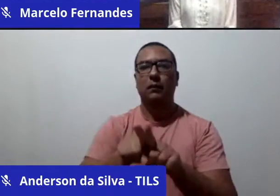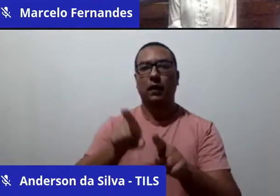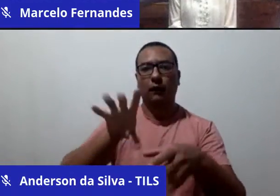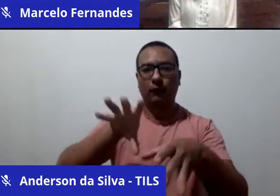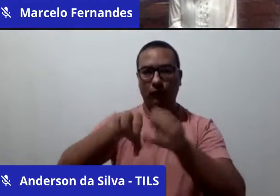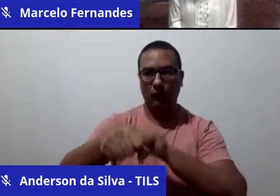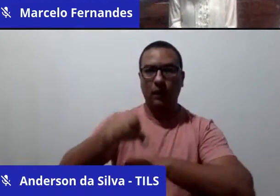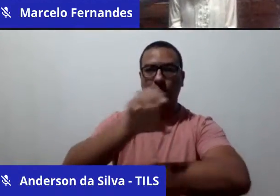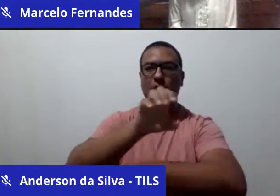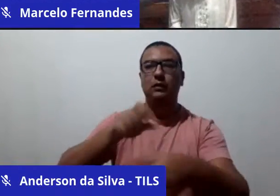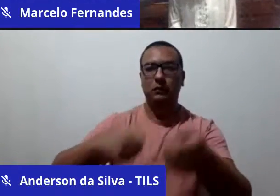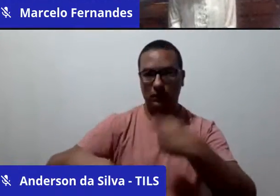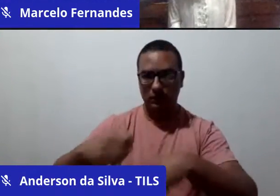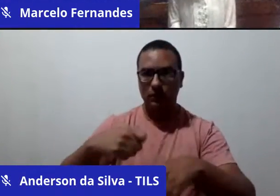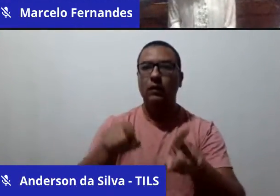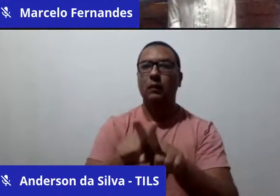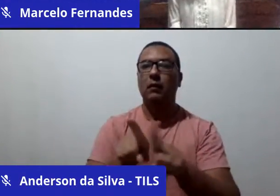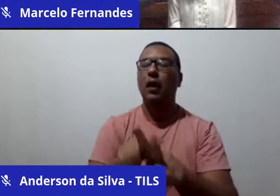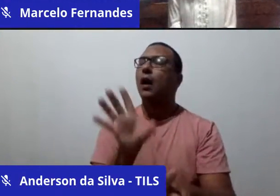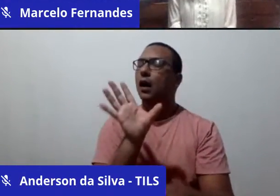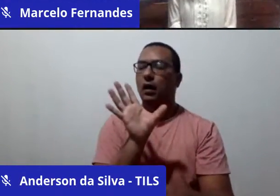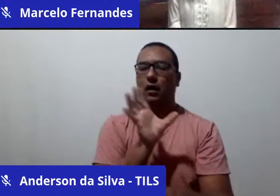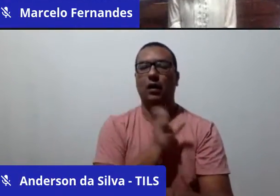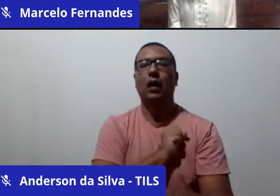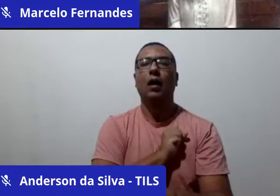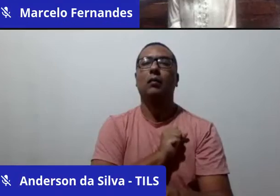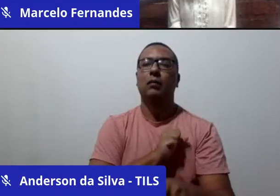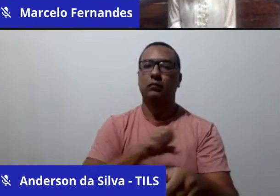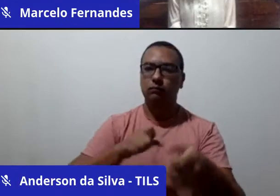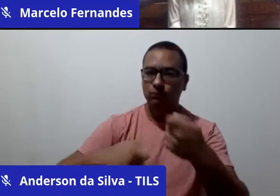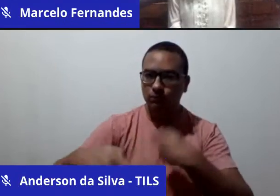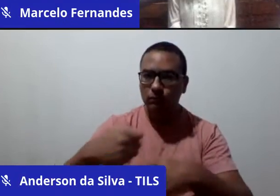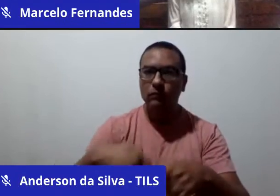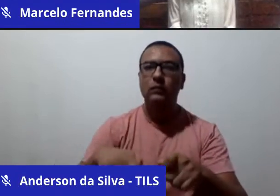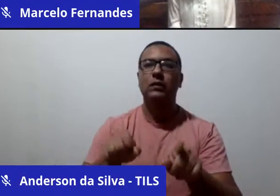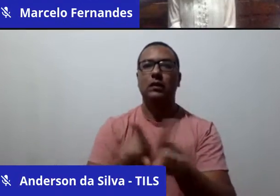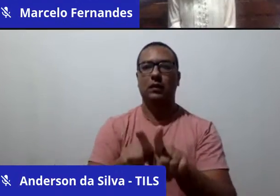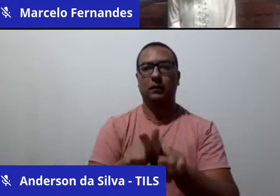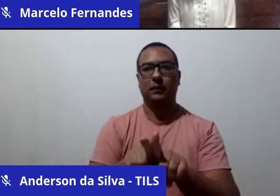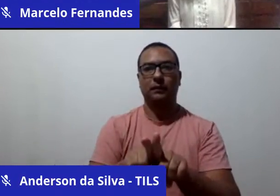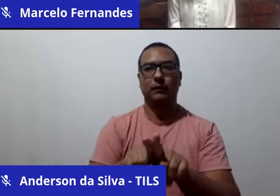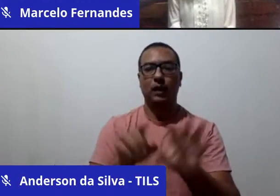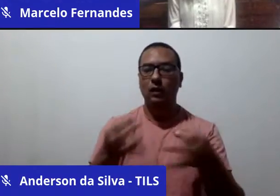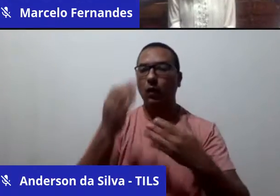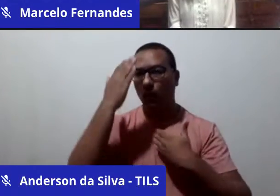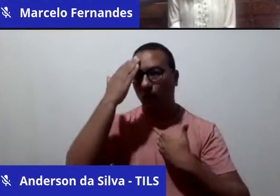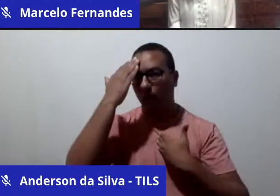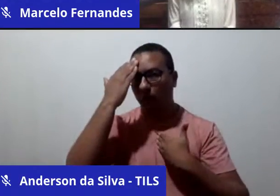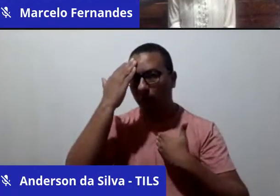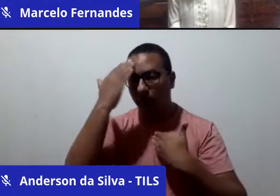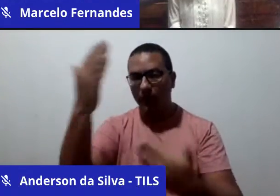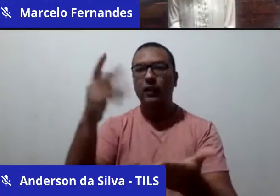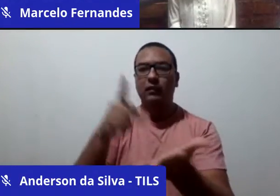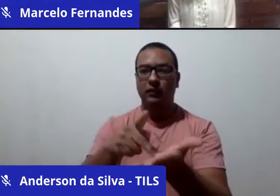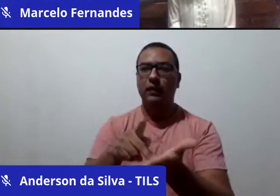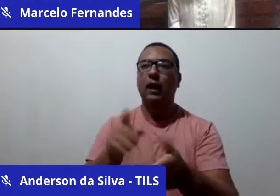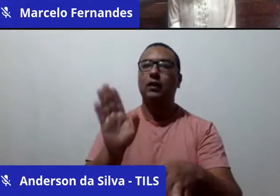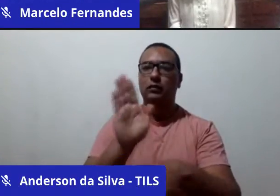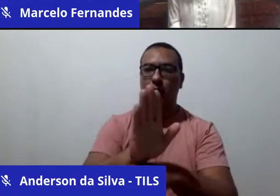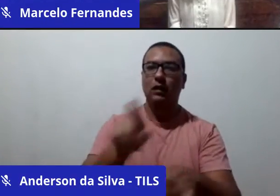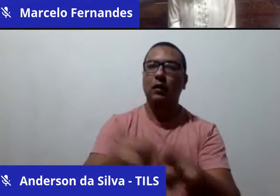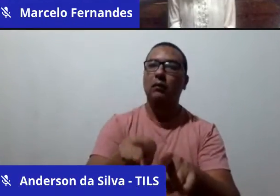Então ele é apaixonado aí pela gestão. Então, assim, muito obrigado pela colaboração do governo do